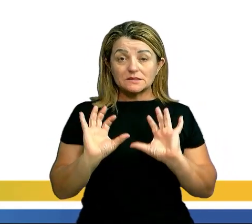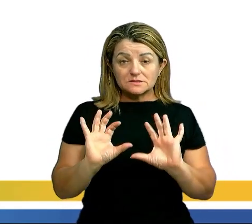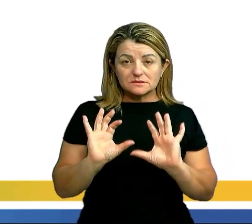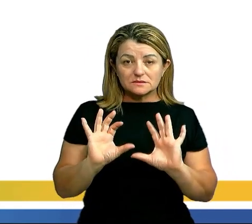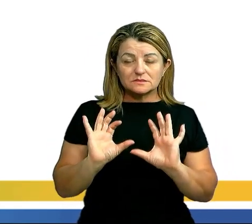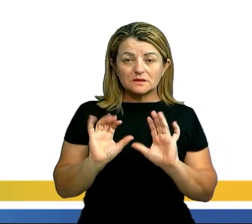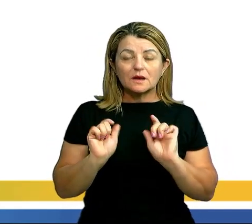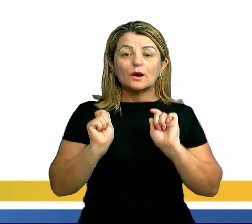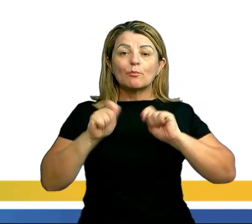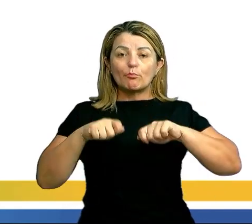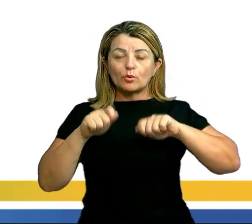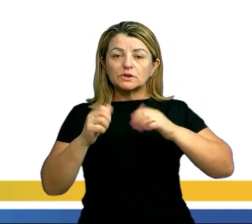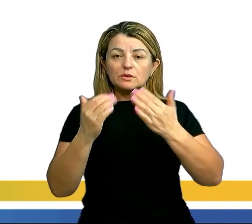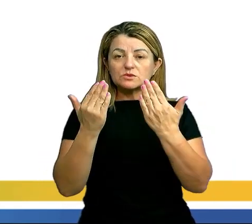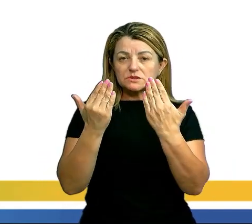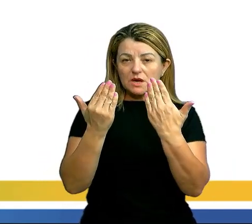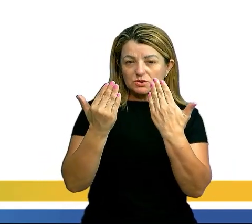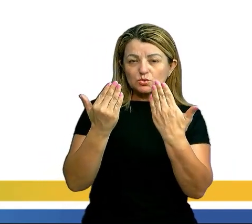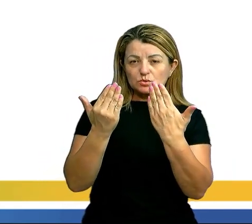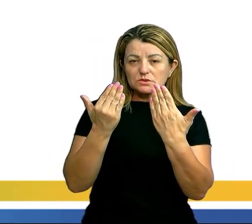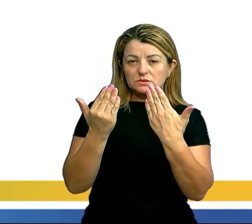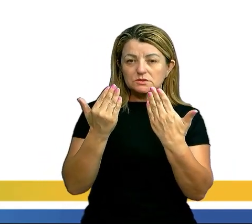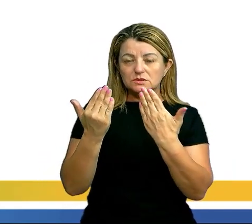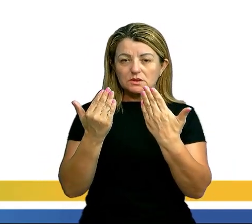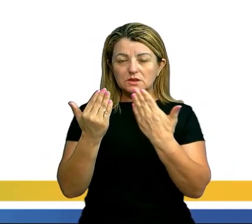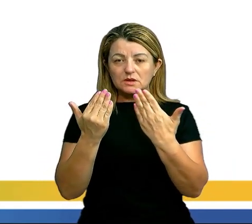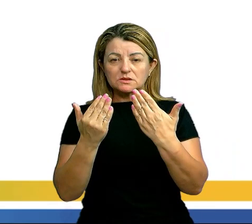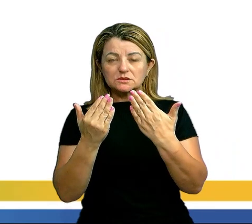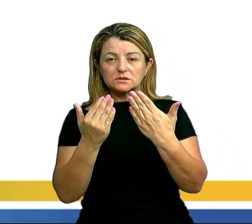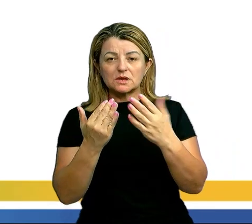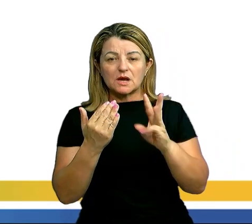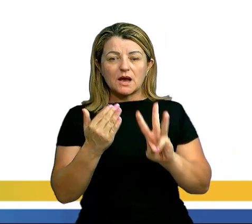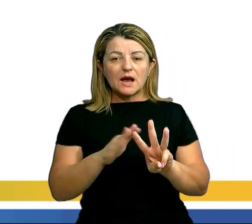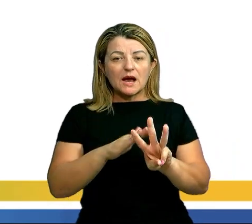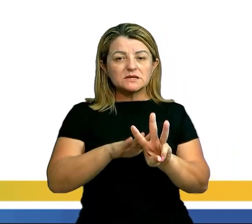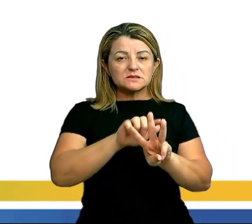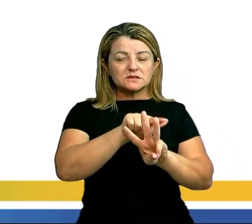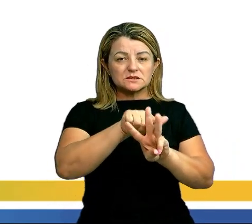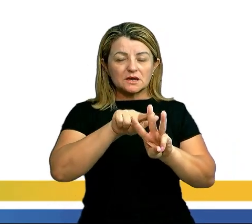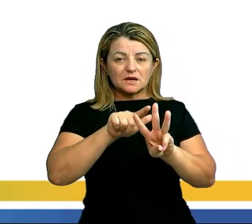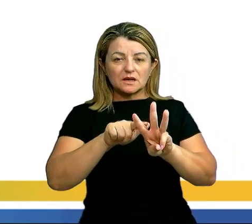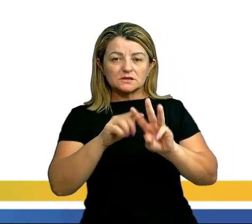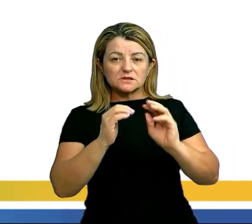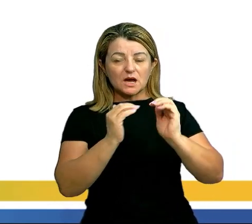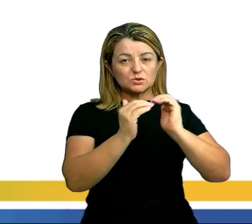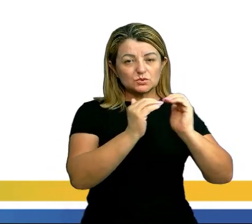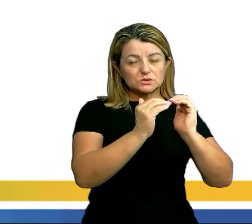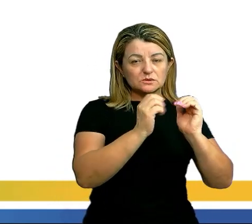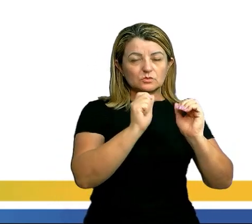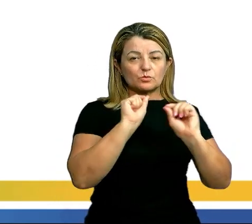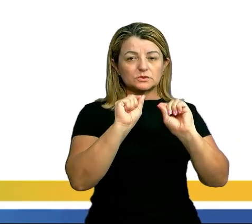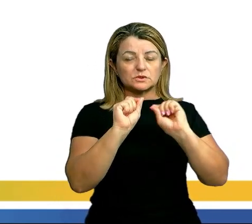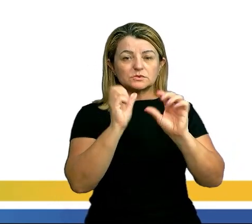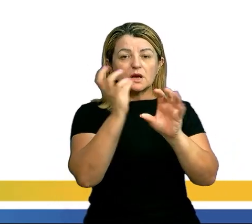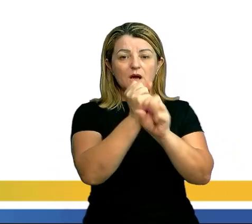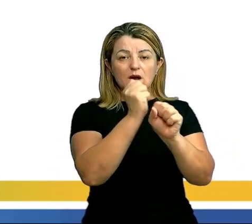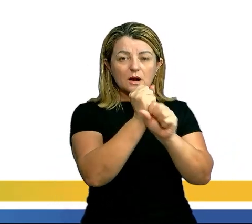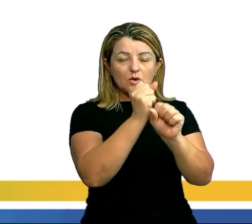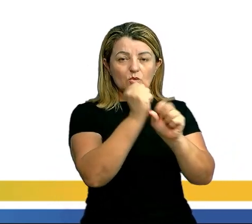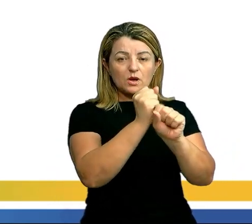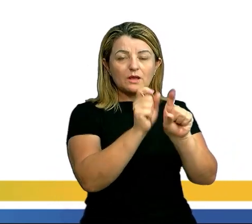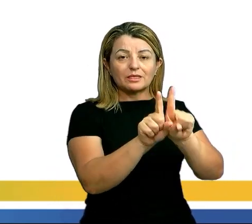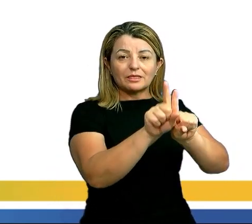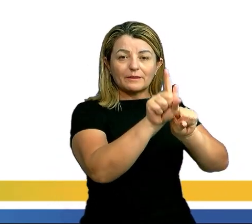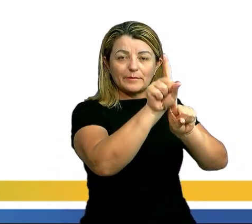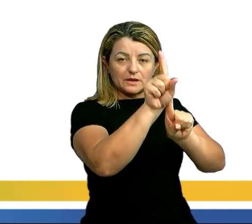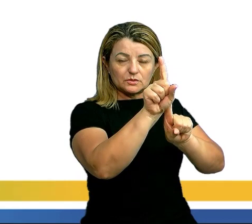maneira, a gente pode associar essas escalas termométricas fazendo a sua associação. Dessa forma, podemos calcular a temperatura de